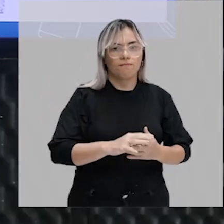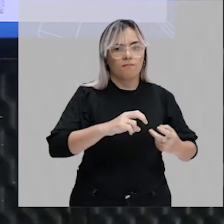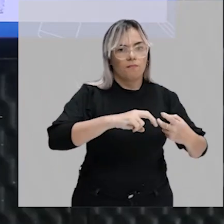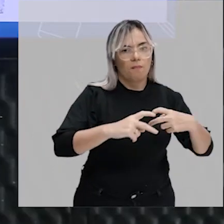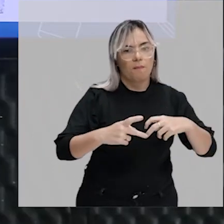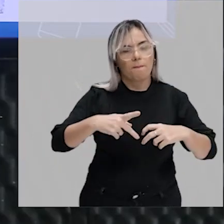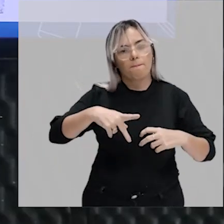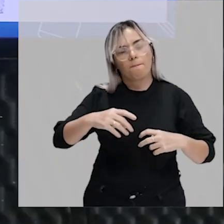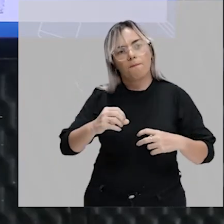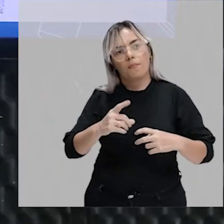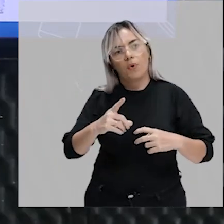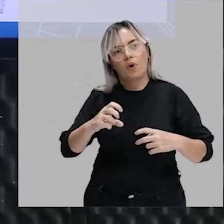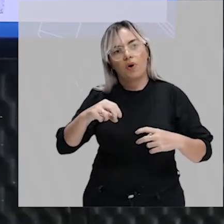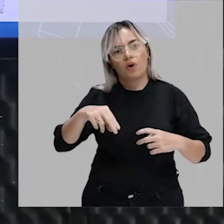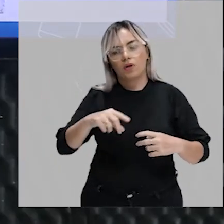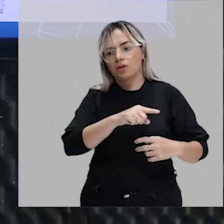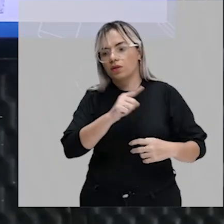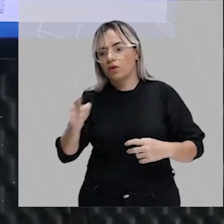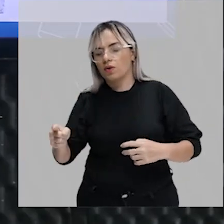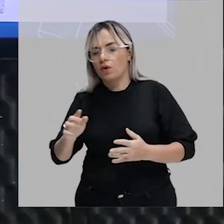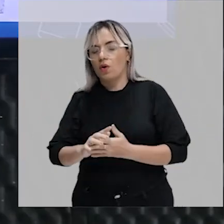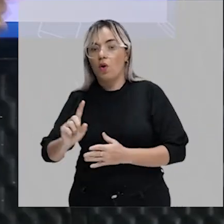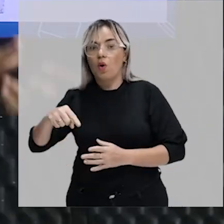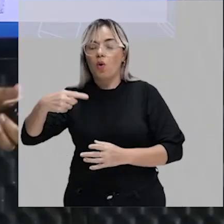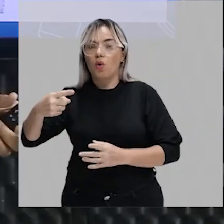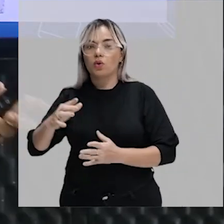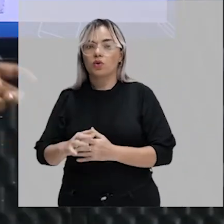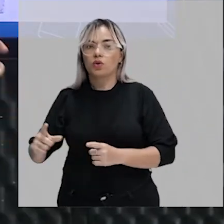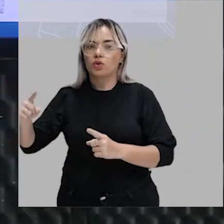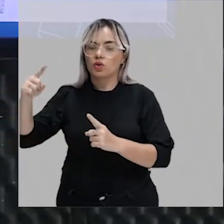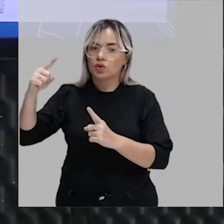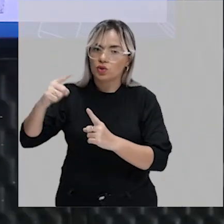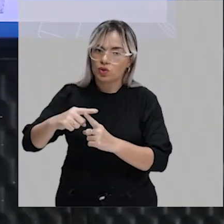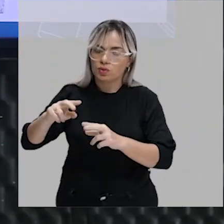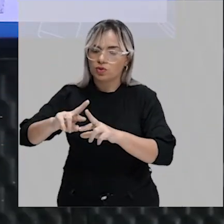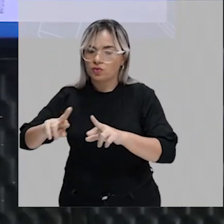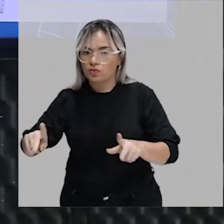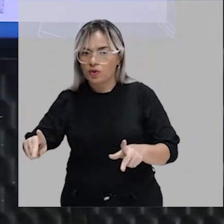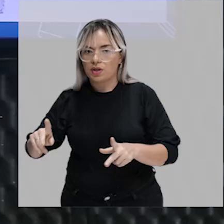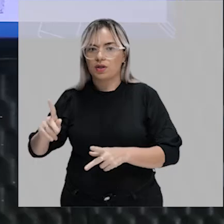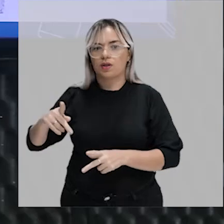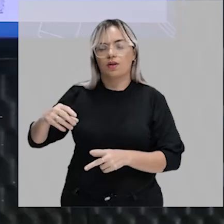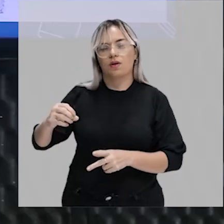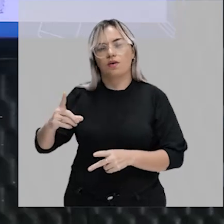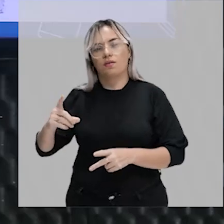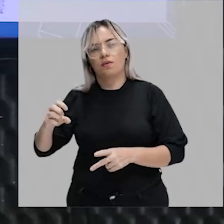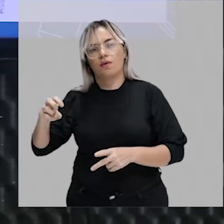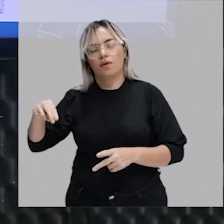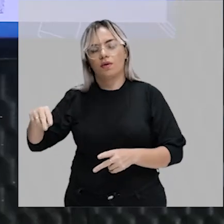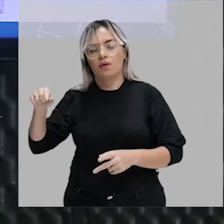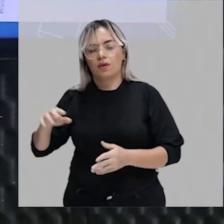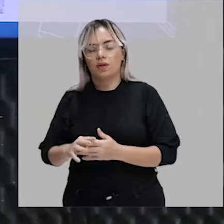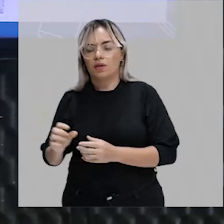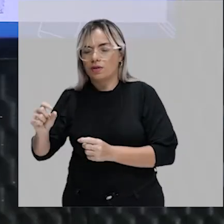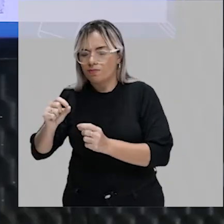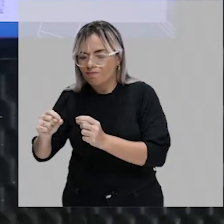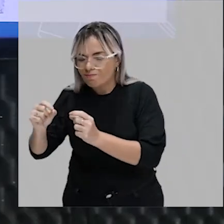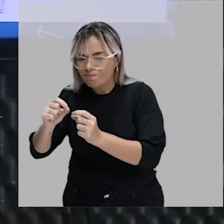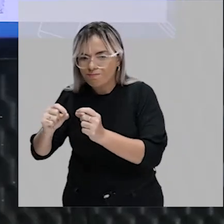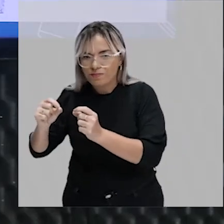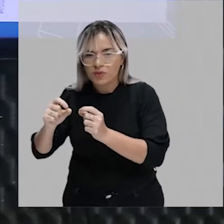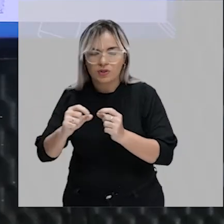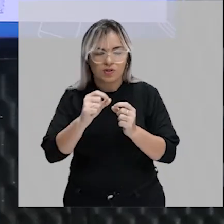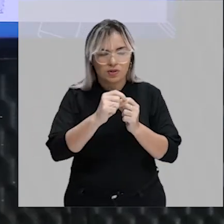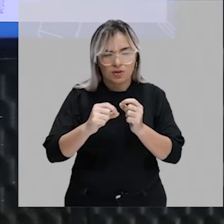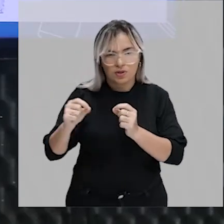pólen, outros tipos de plantas que têm um outro pólen diferente. Esses indivíduos que têm grãos de pólens que não